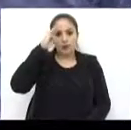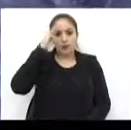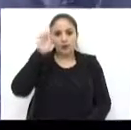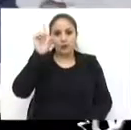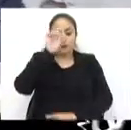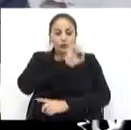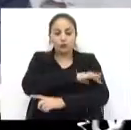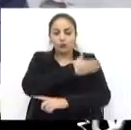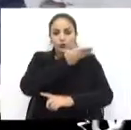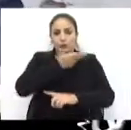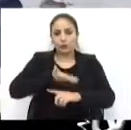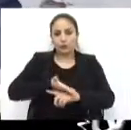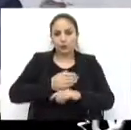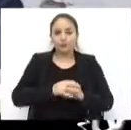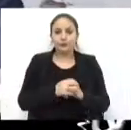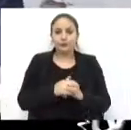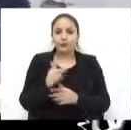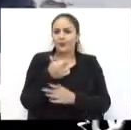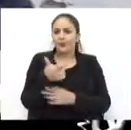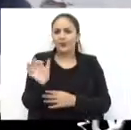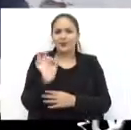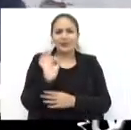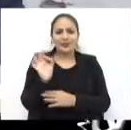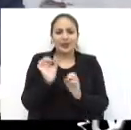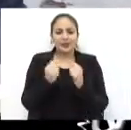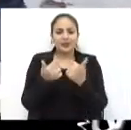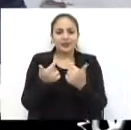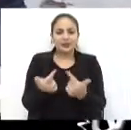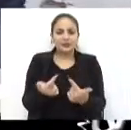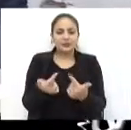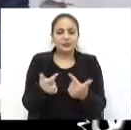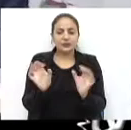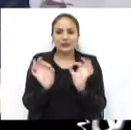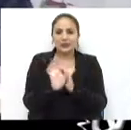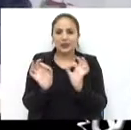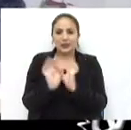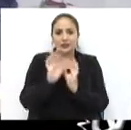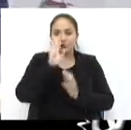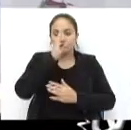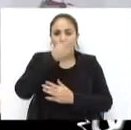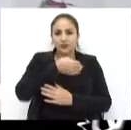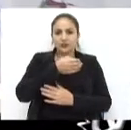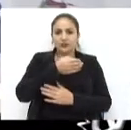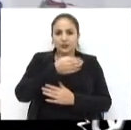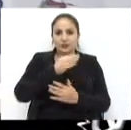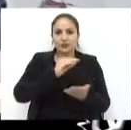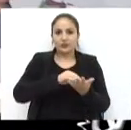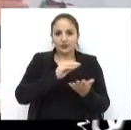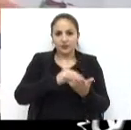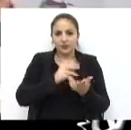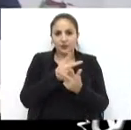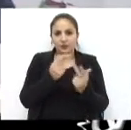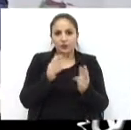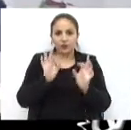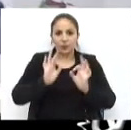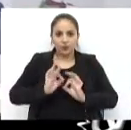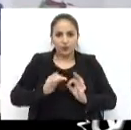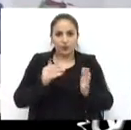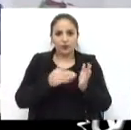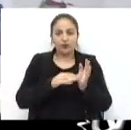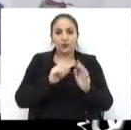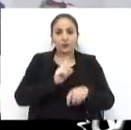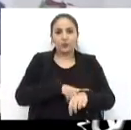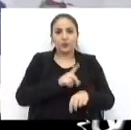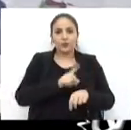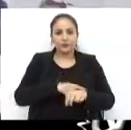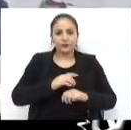do dia. Não houve nenhuma ação direta de inconstitucionalidade ao projeto, até este momento,